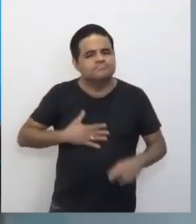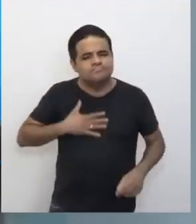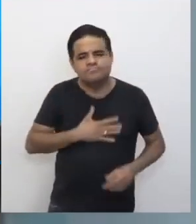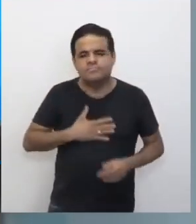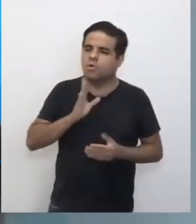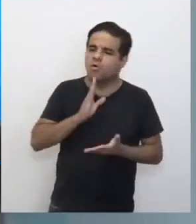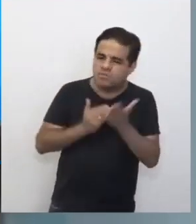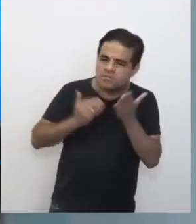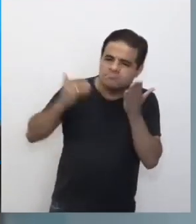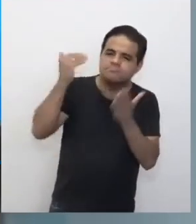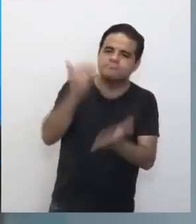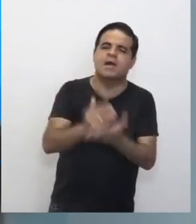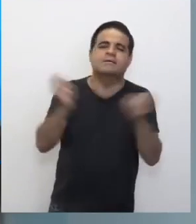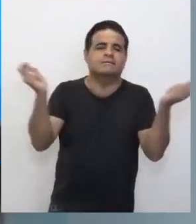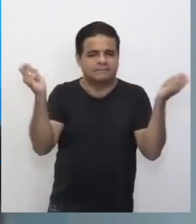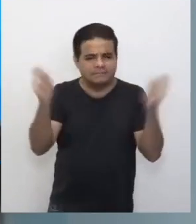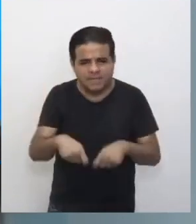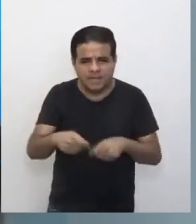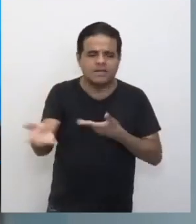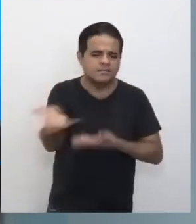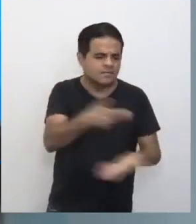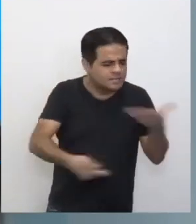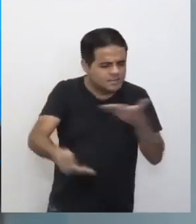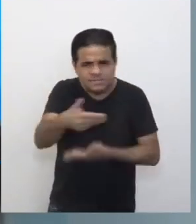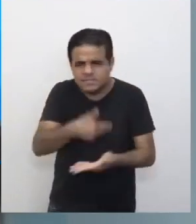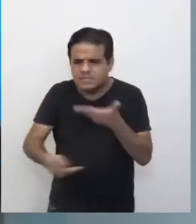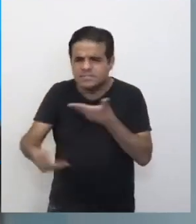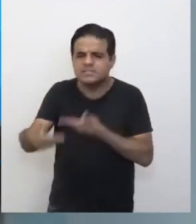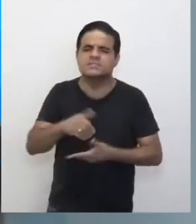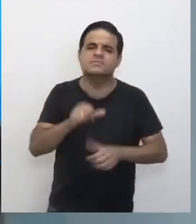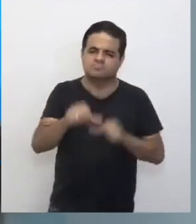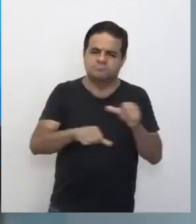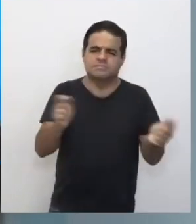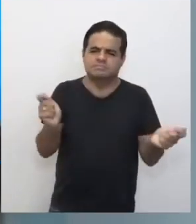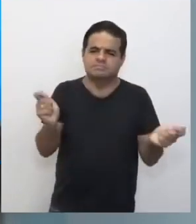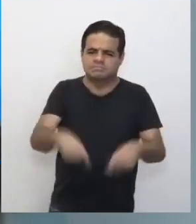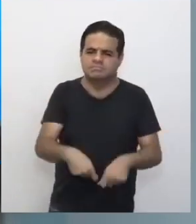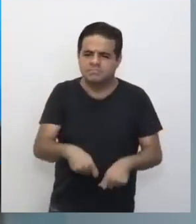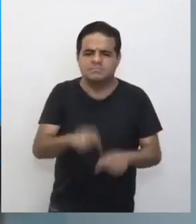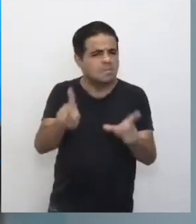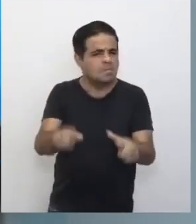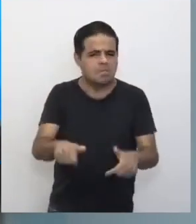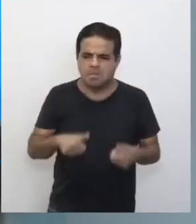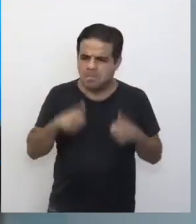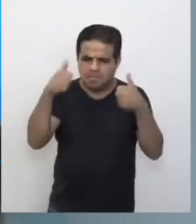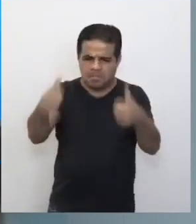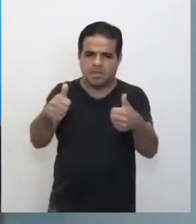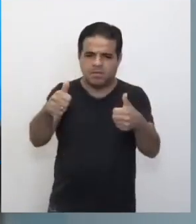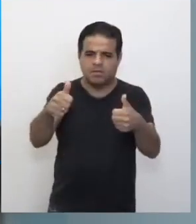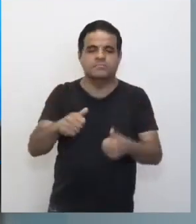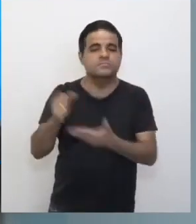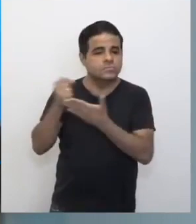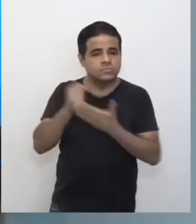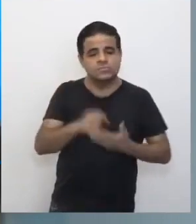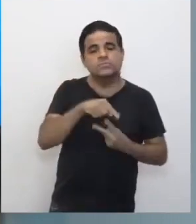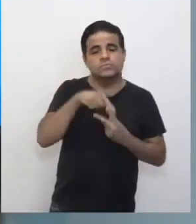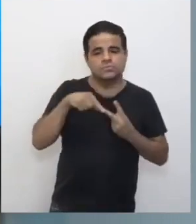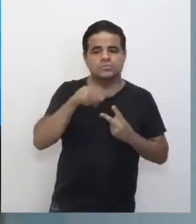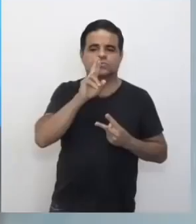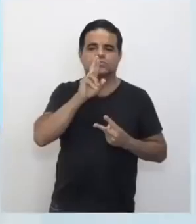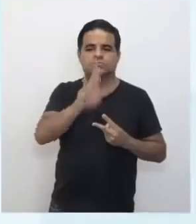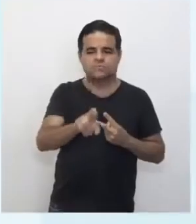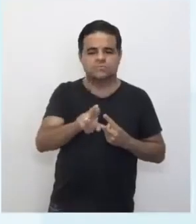isso que o autor está colocando ali. A nossa relação com a cidade mudaria, né? Mudaria. Seria muito melhor. Vamos ver, então, aqui eu trouxe duas respostas,